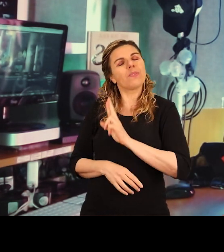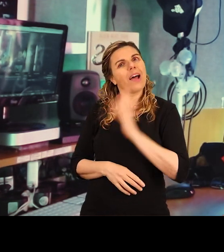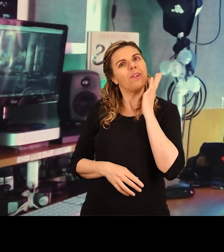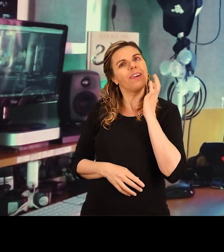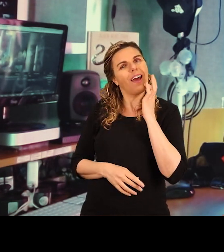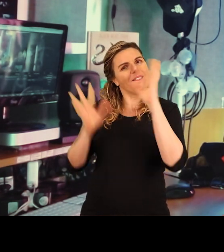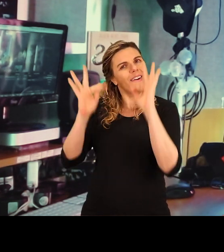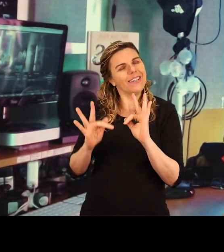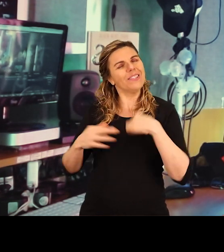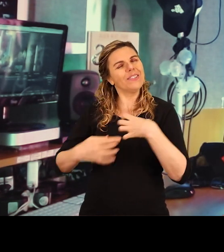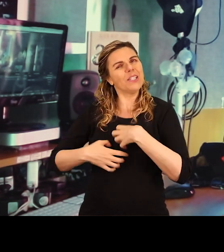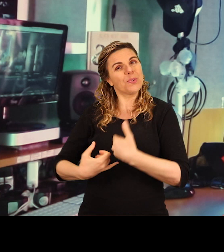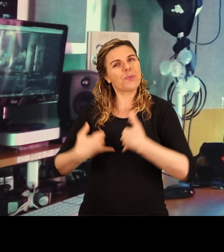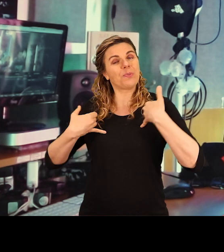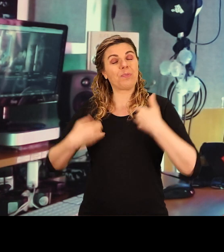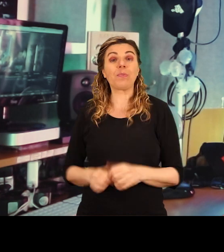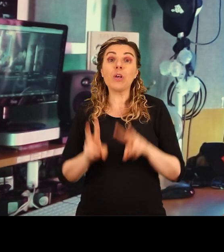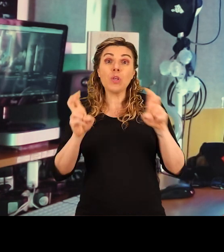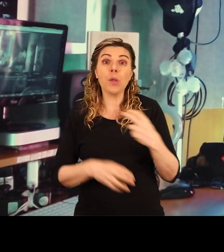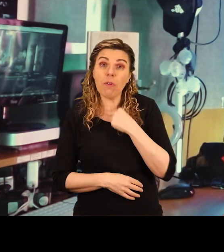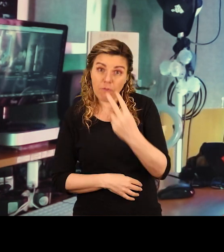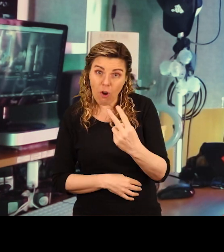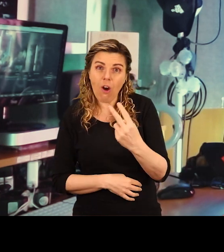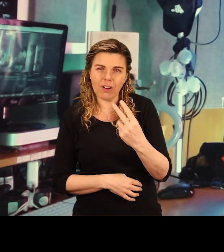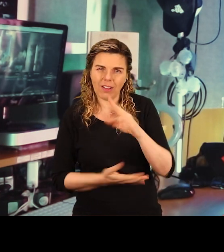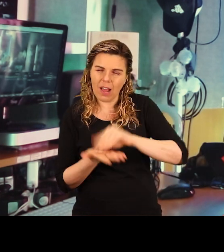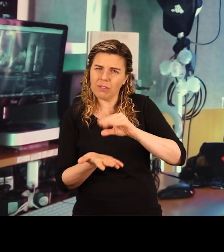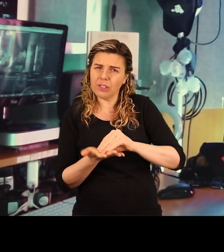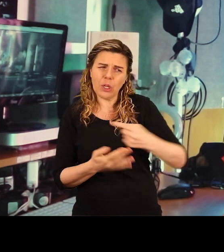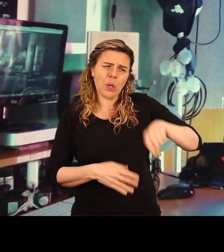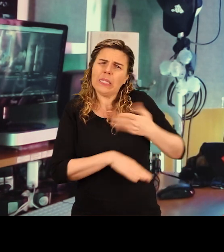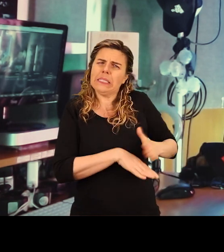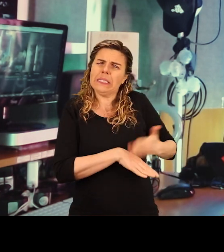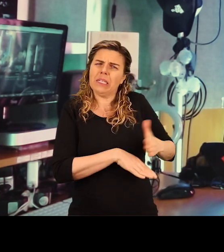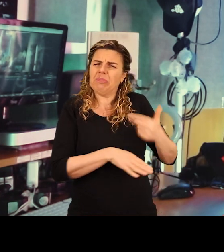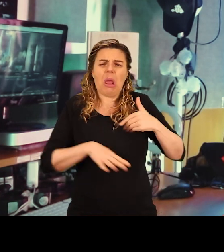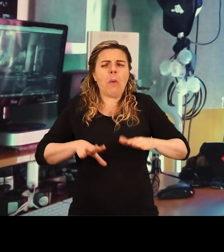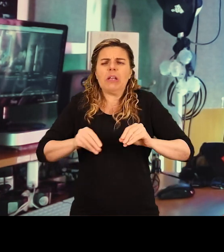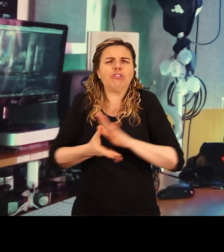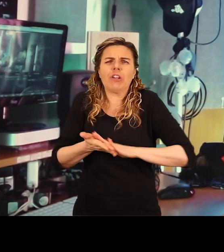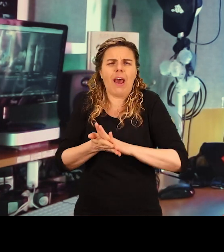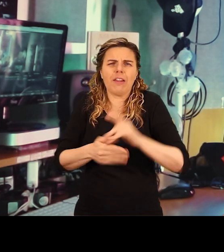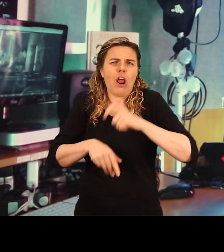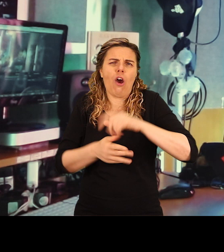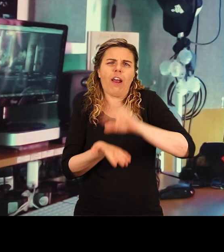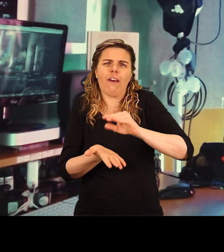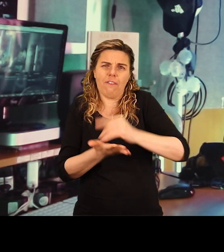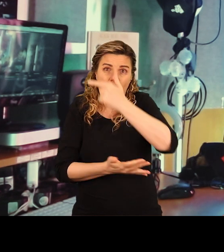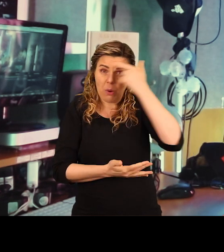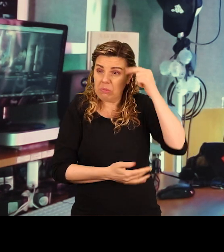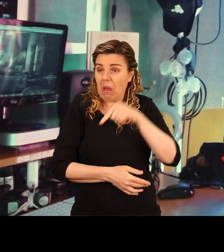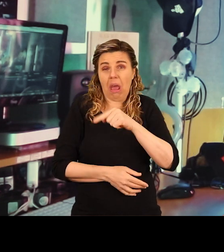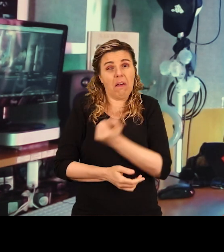orgulhoso dele. Falando um pouco das vozes, né? A gente ensaiou muito. Então, praticamente, eu nem me meti no jeito da Lu cantar.